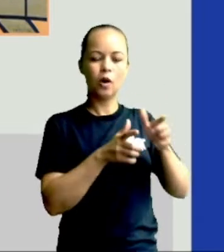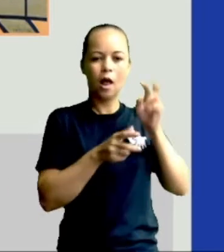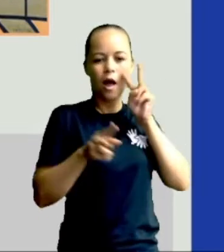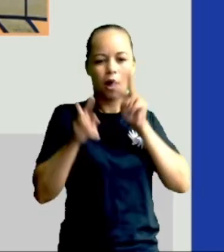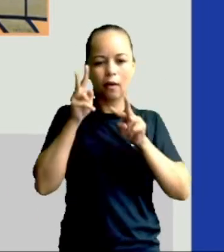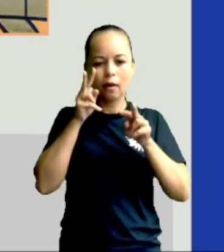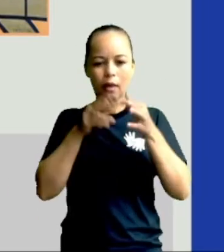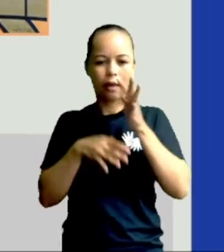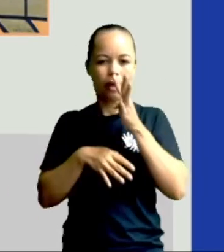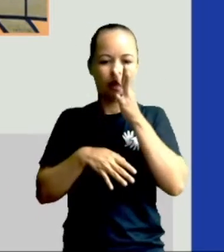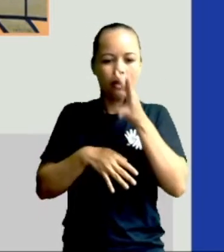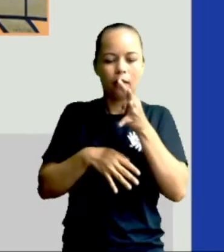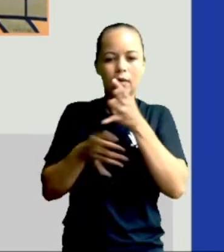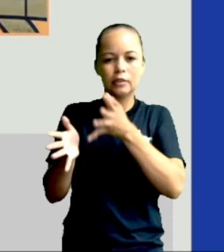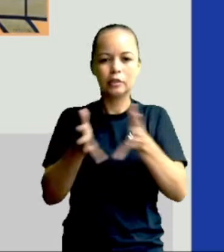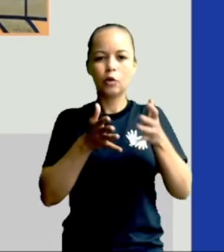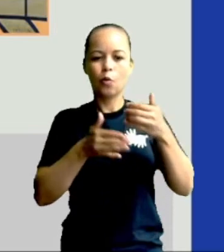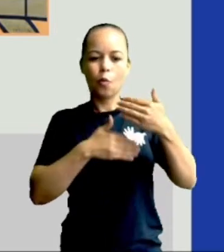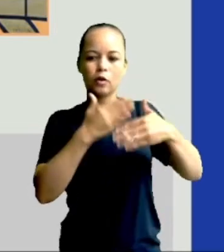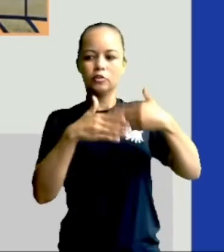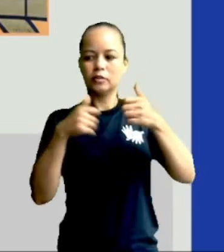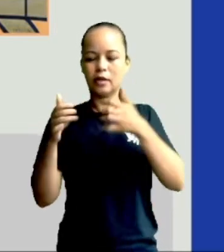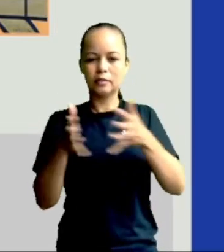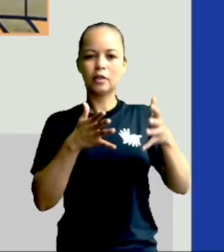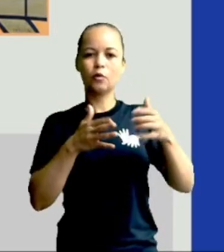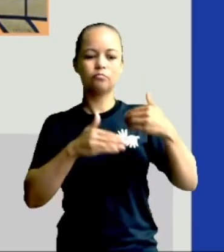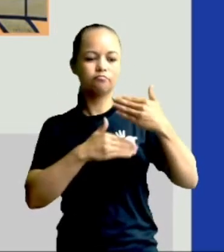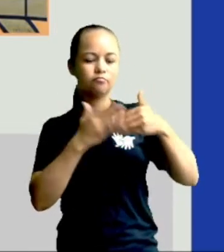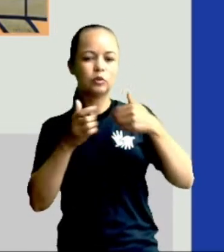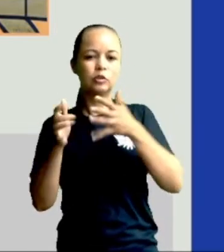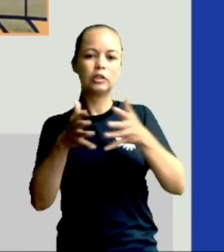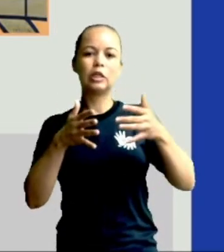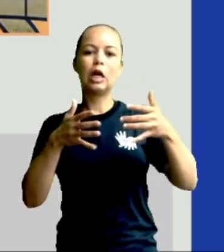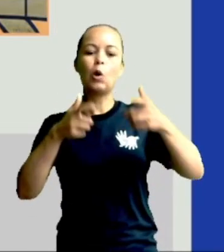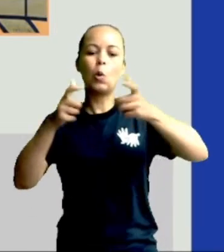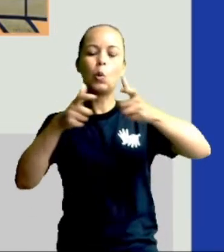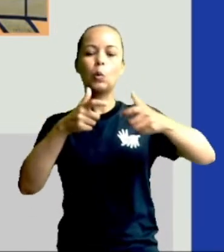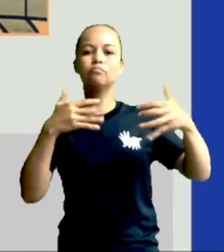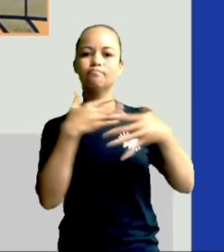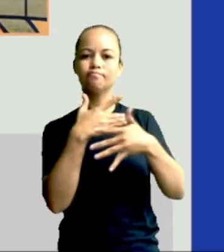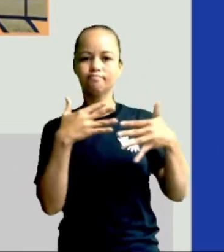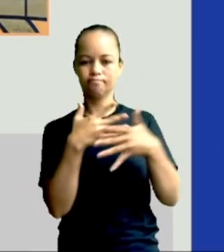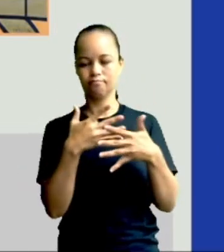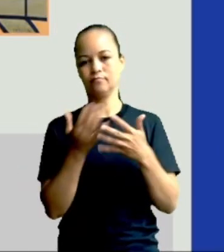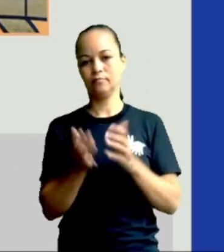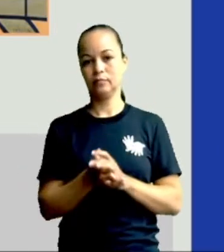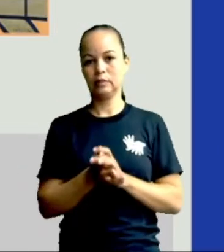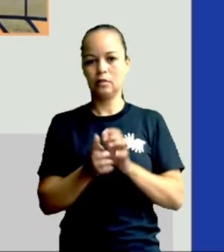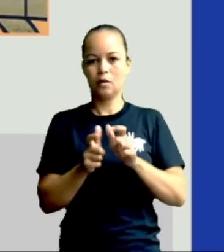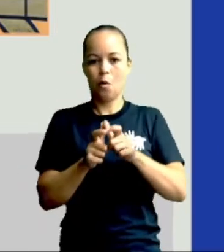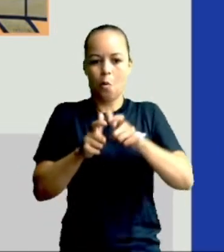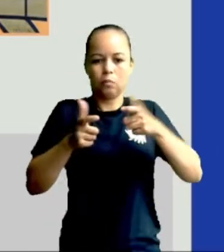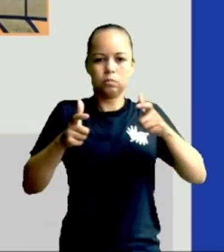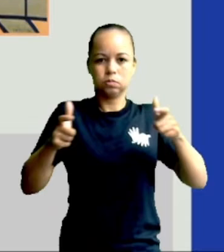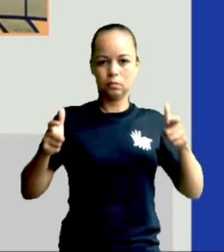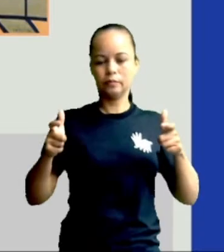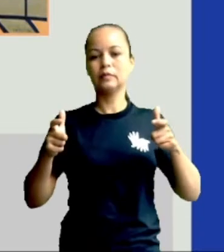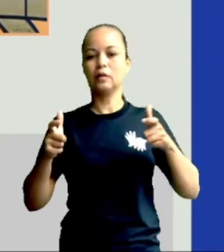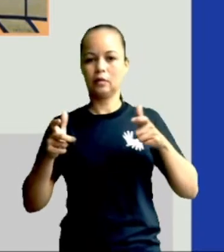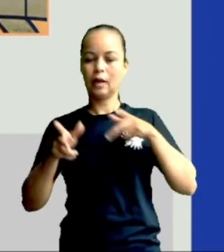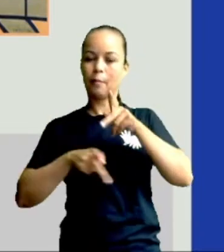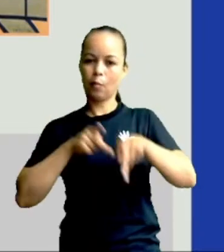com a agitação que as mesmas produziam em grandes centros urbanos, onde há maior aglomeração